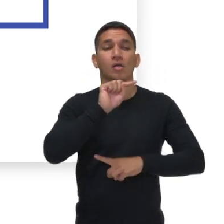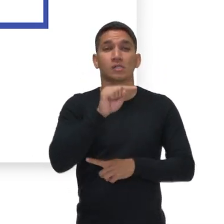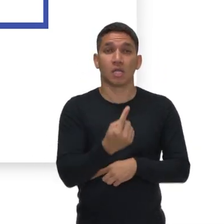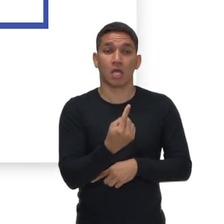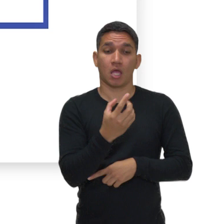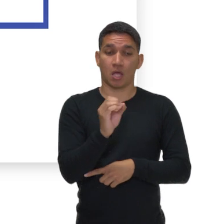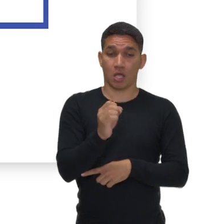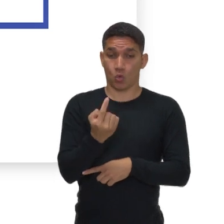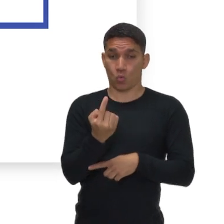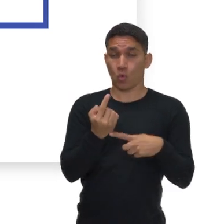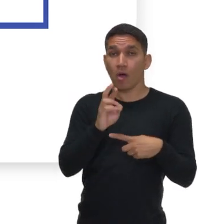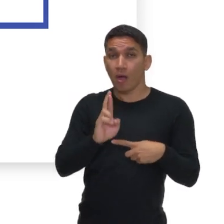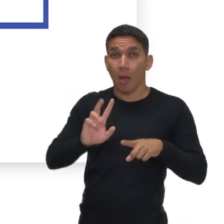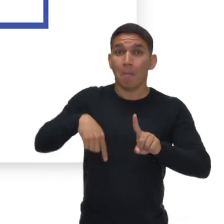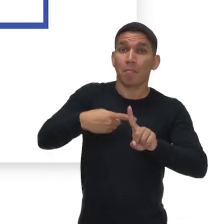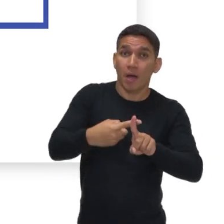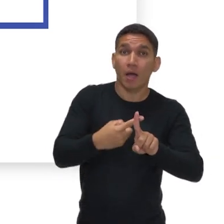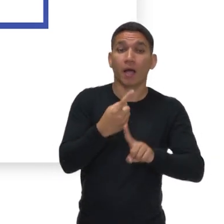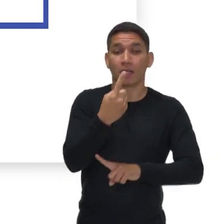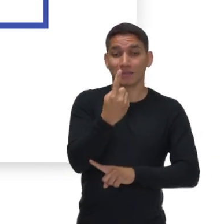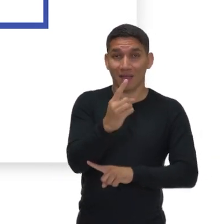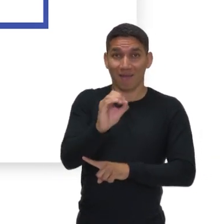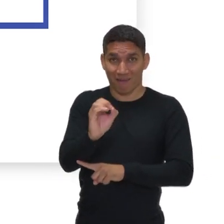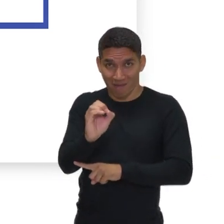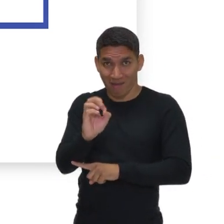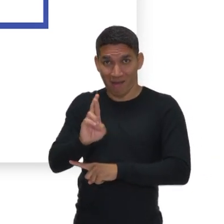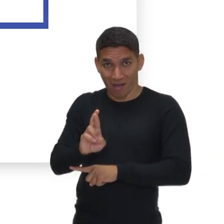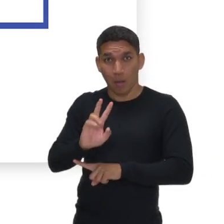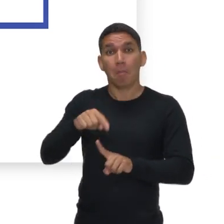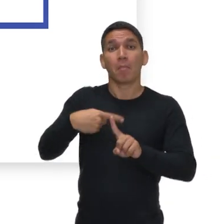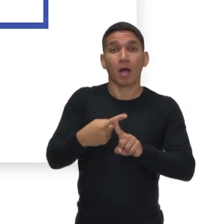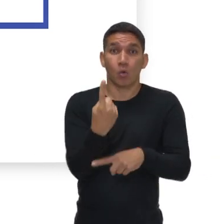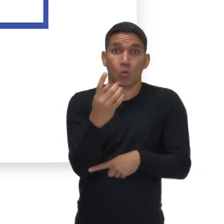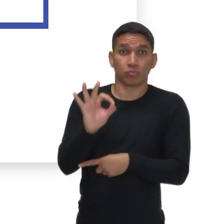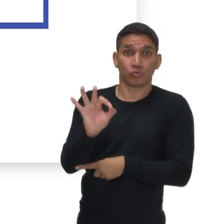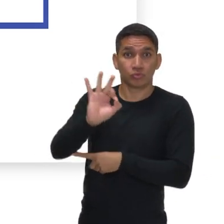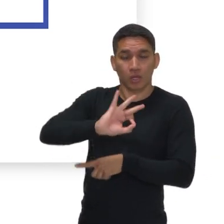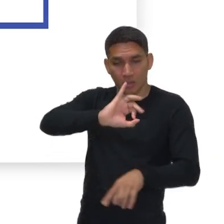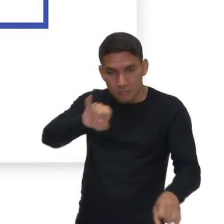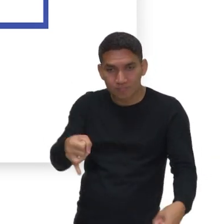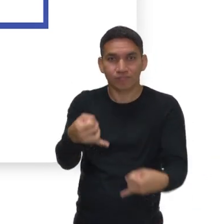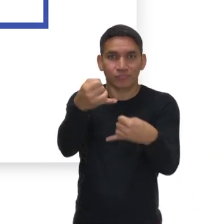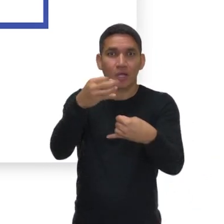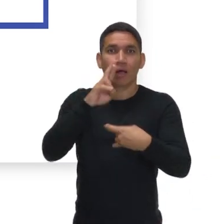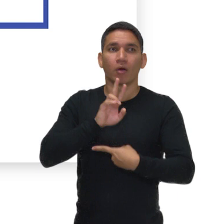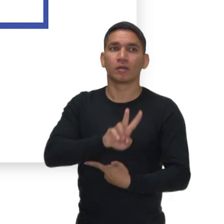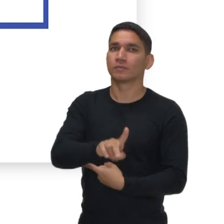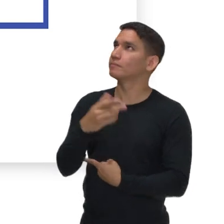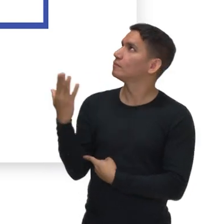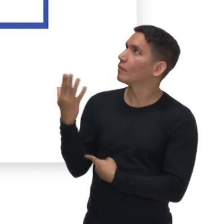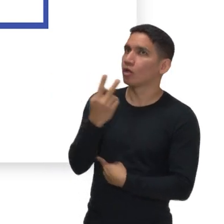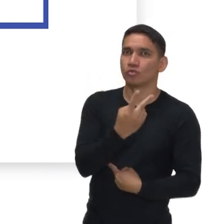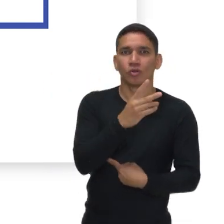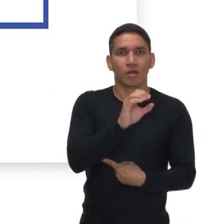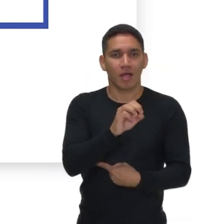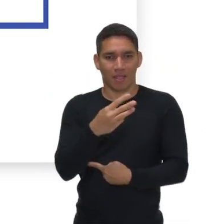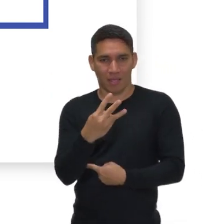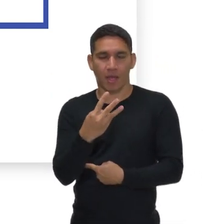mês, R$ 101 mais R$ 100 mais 1% igual a